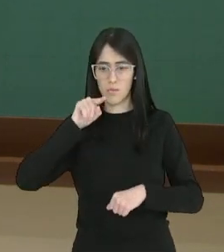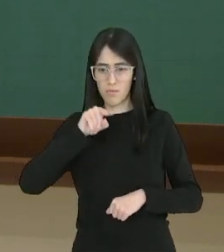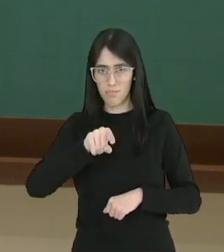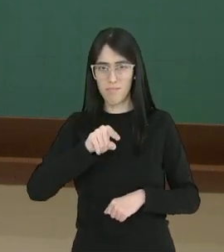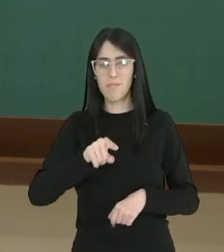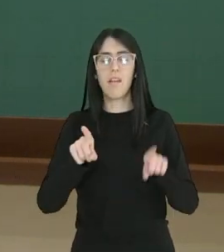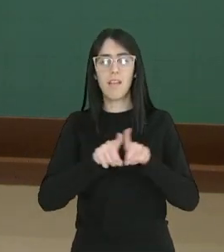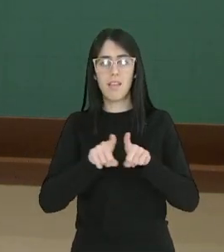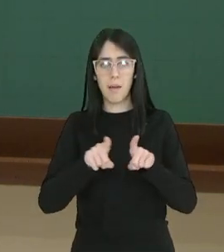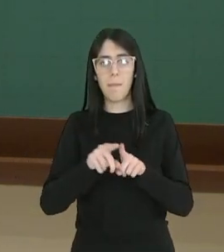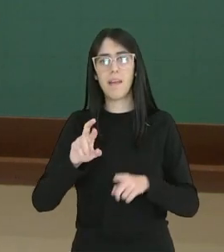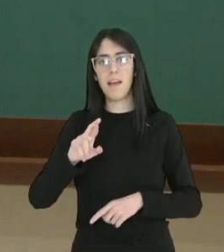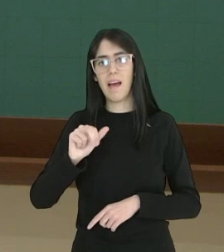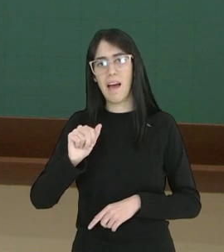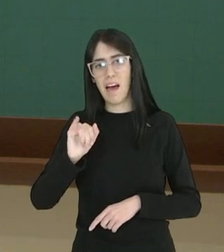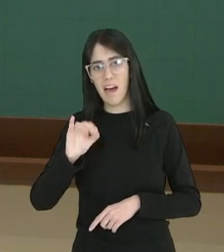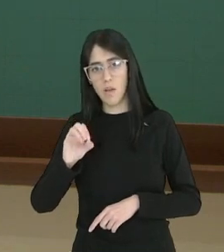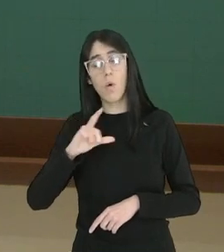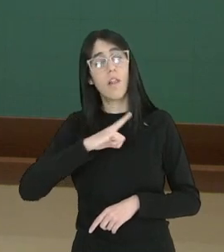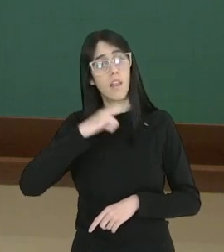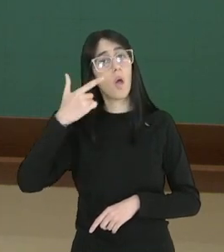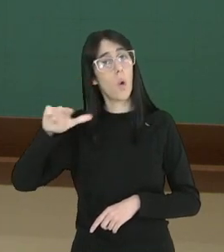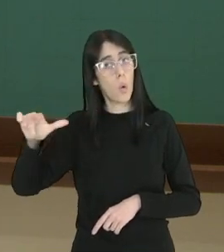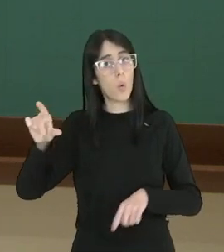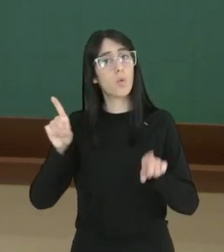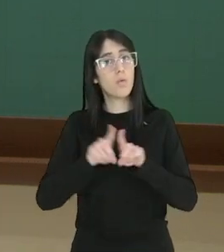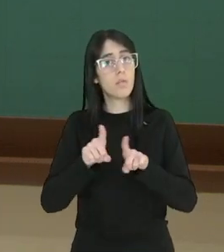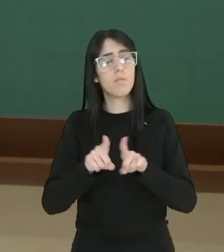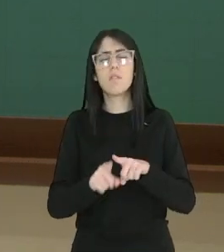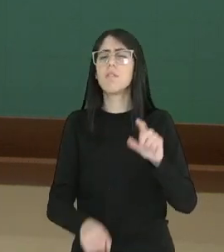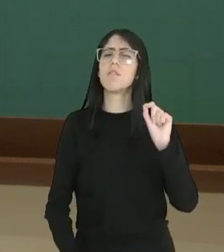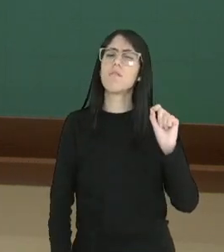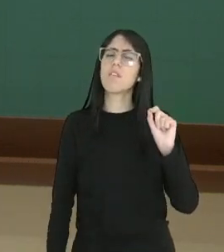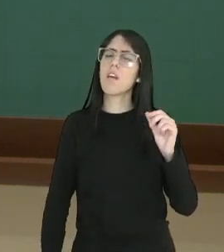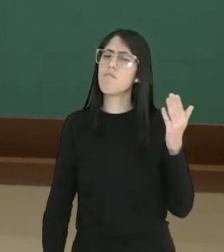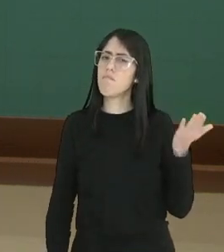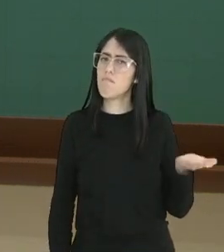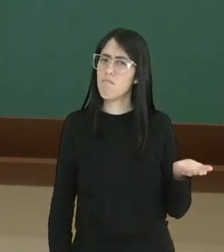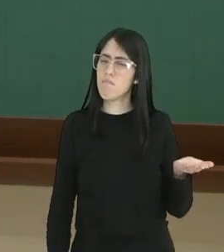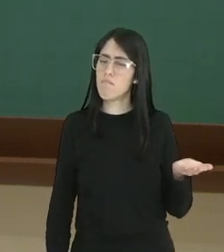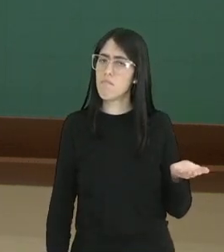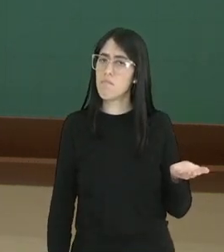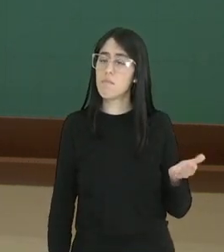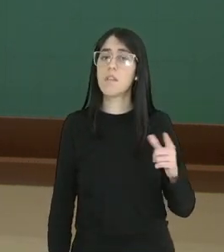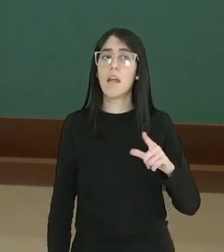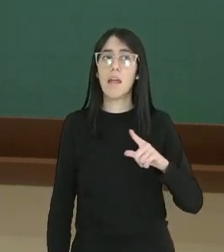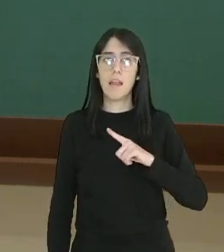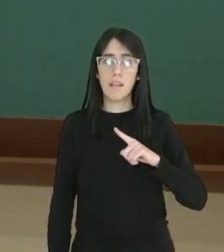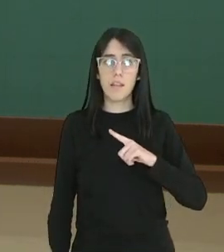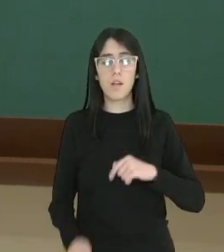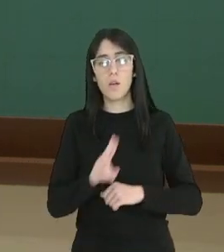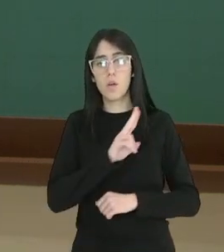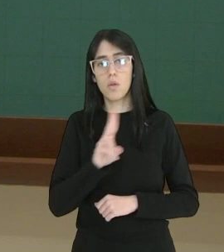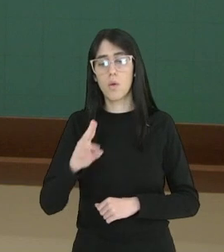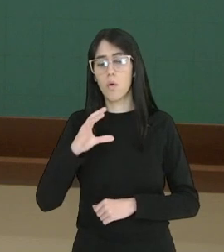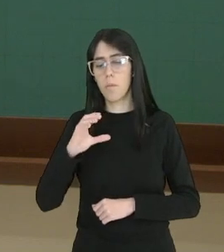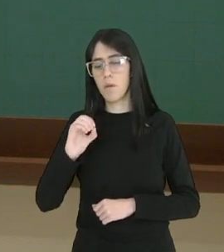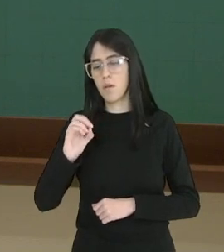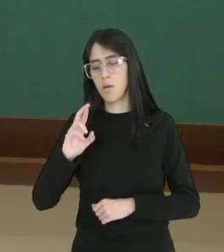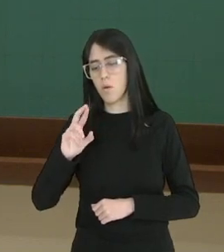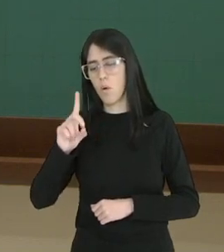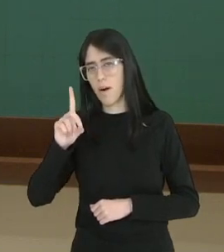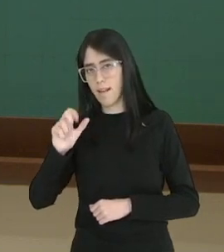temos outros elementos. Quais são esses elementos? Esses elementos são a corda e o